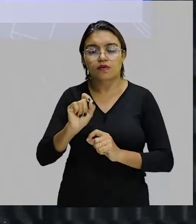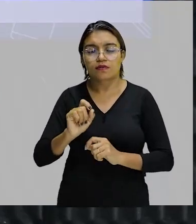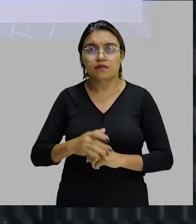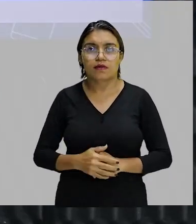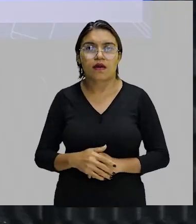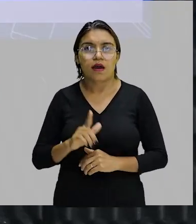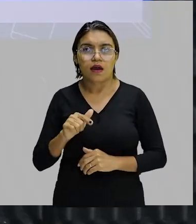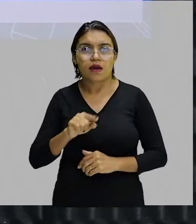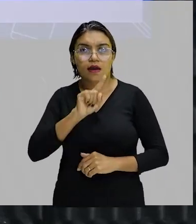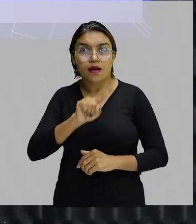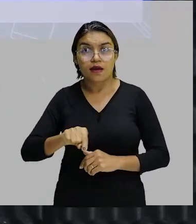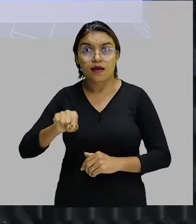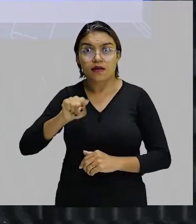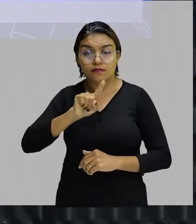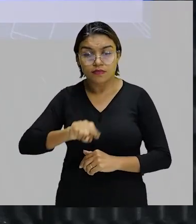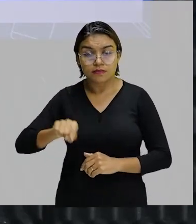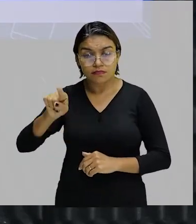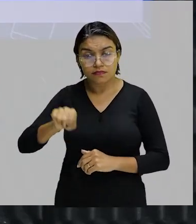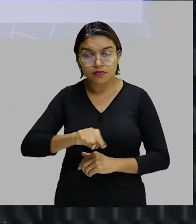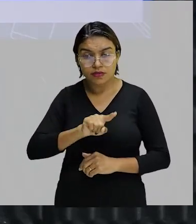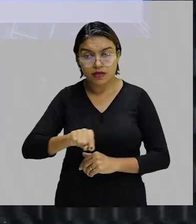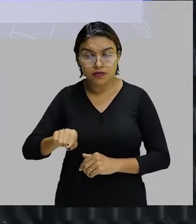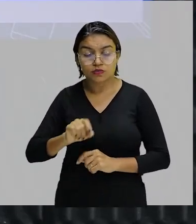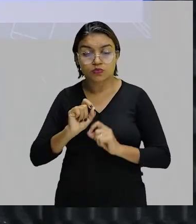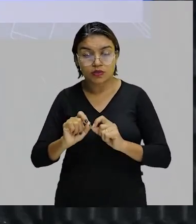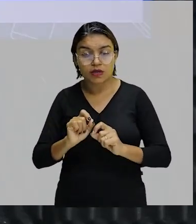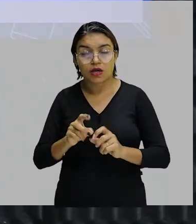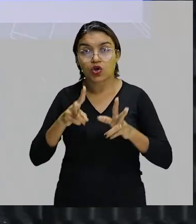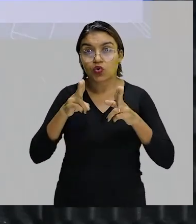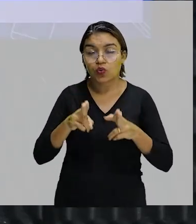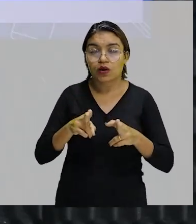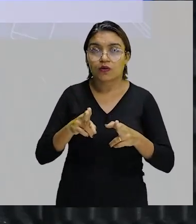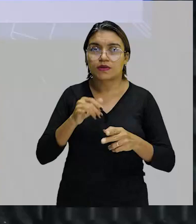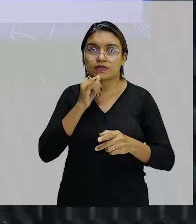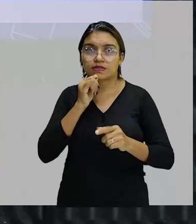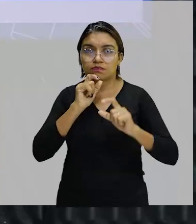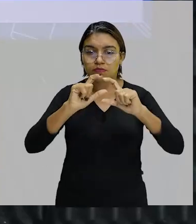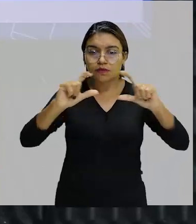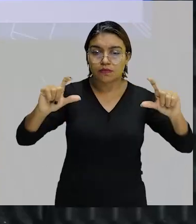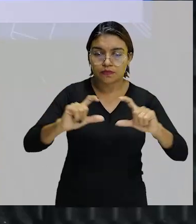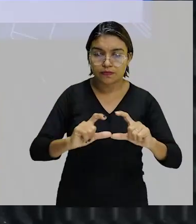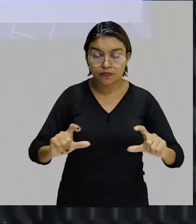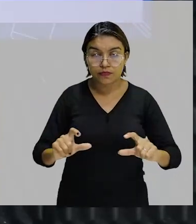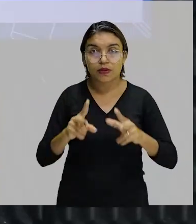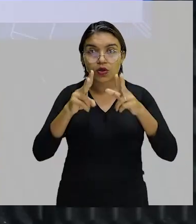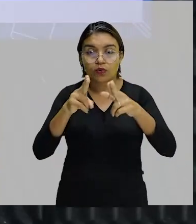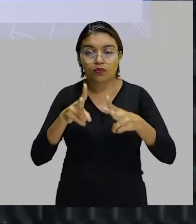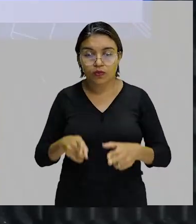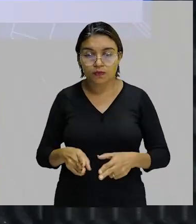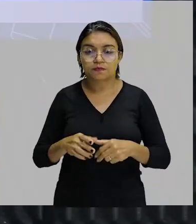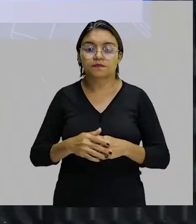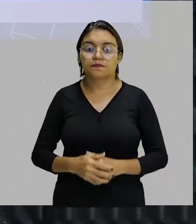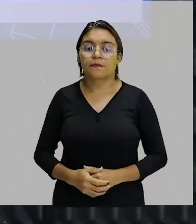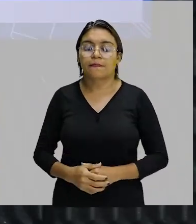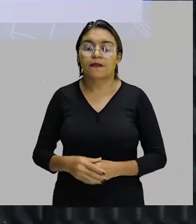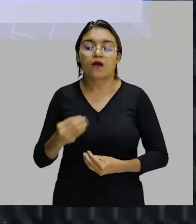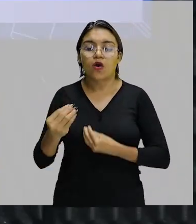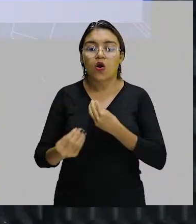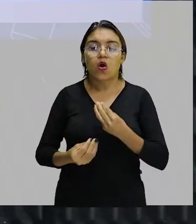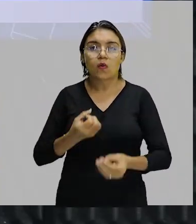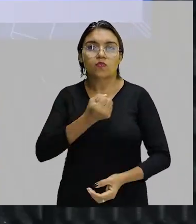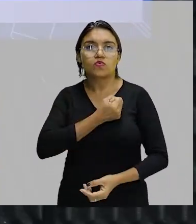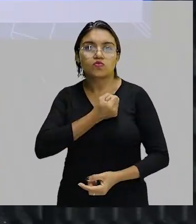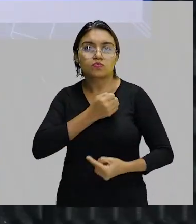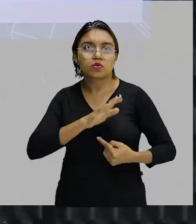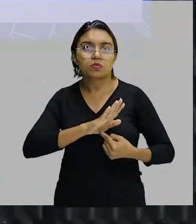justamente eliminá-los, porque eles vão estar iguais tanto em uma expressão quanto na outra, tá? Como é que eu coloco termos em